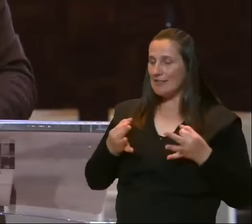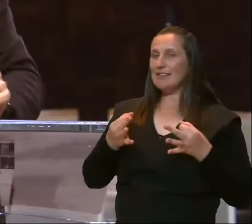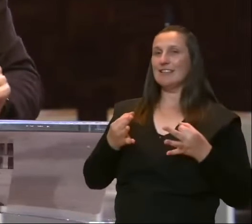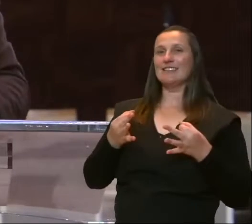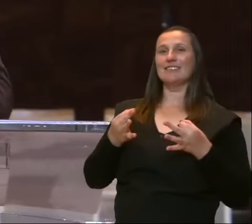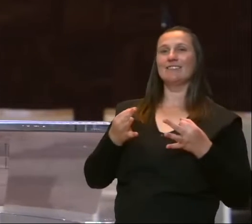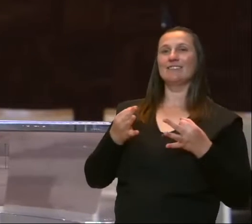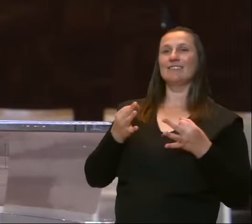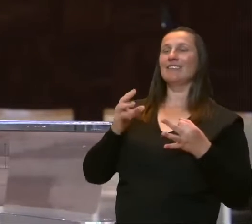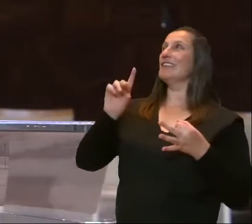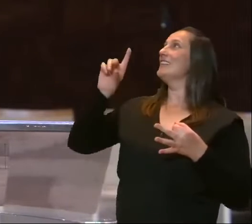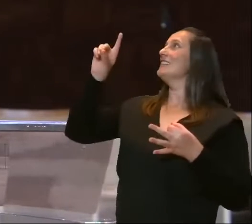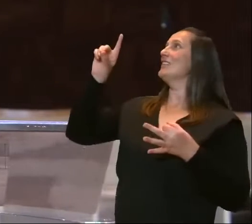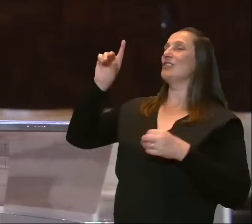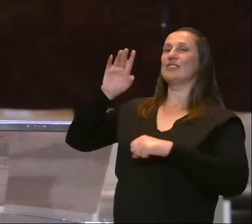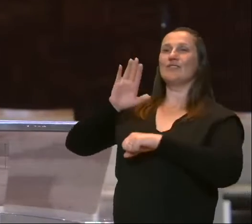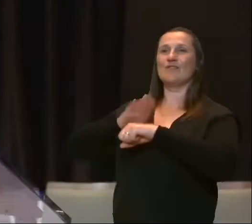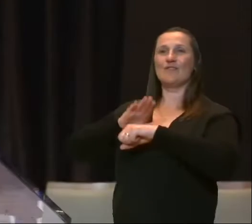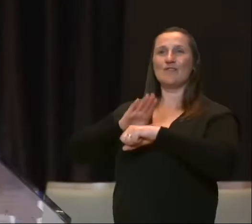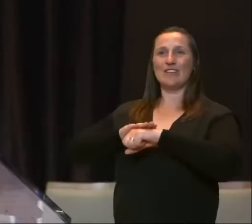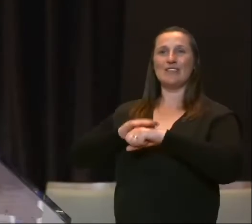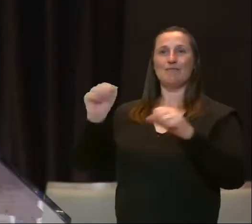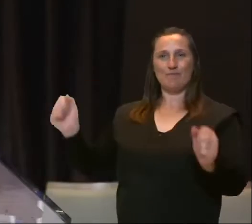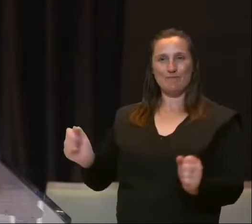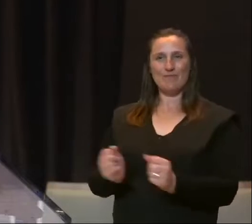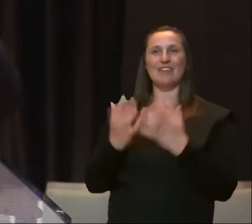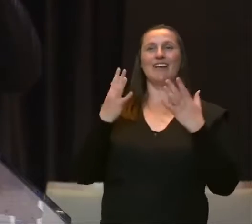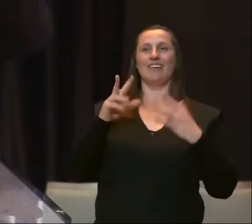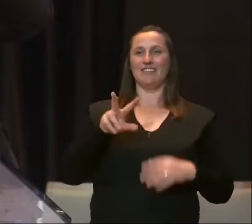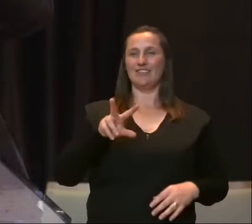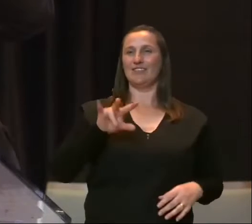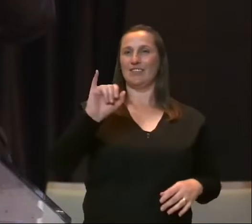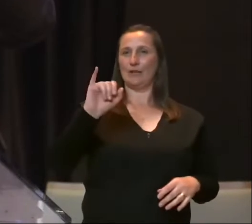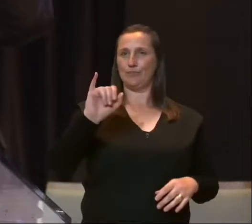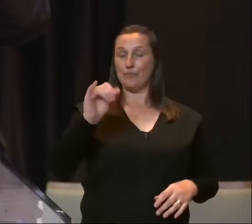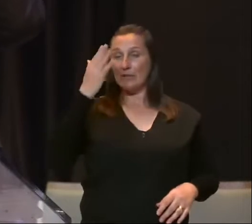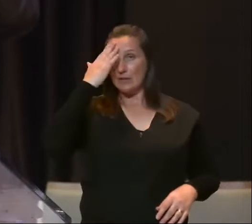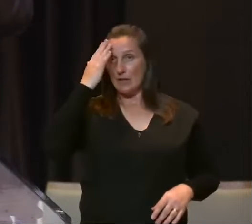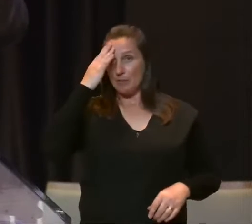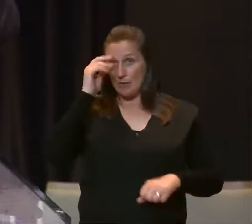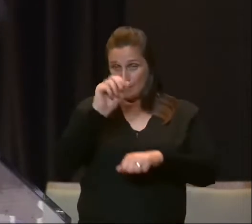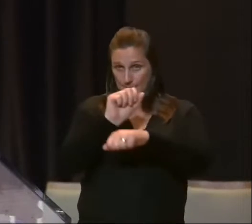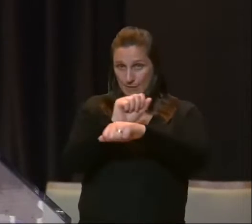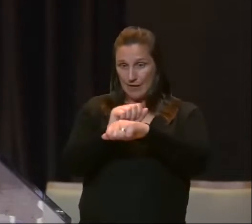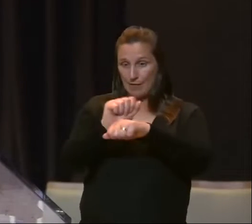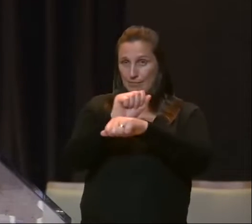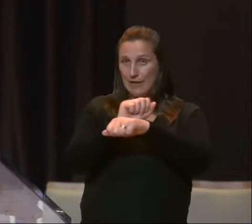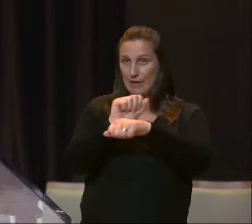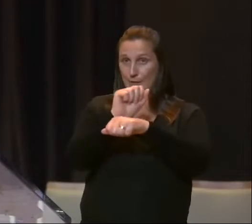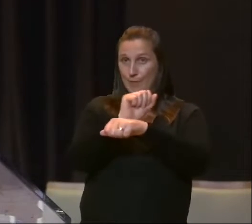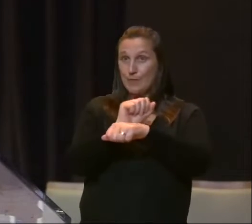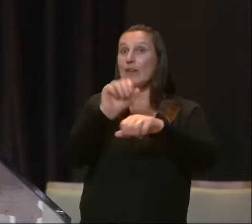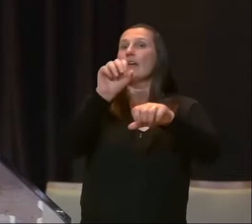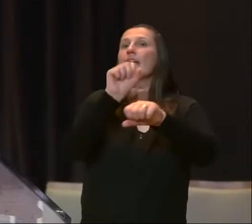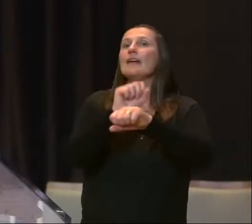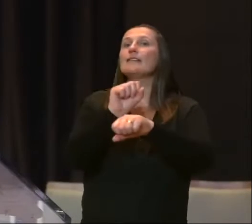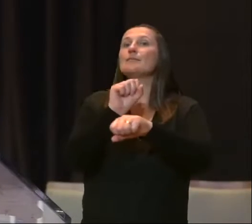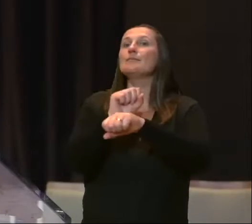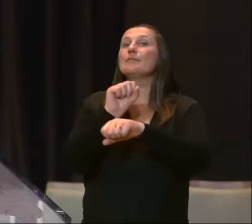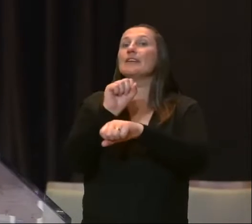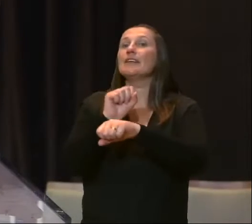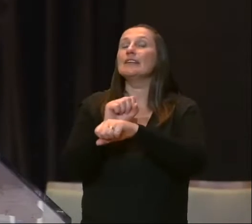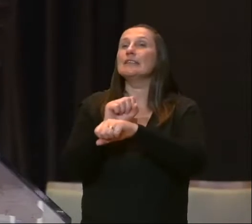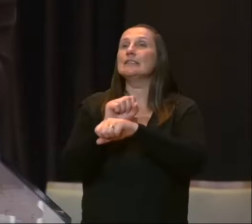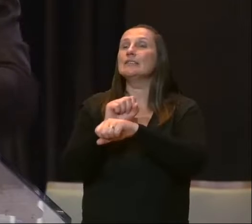de nós. Eu acho interessante a história de Abraão, quando ele está num tempo de espera, e o Senhor